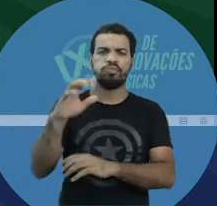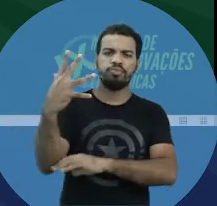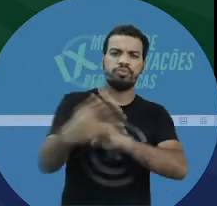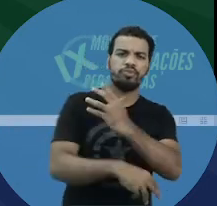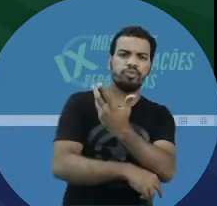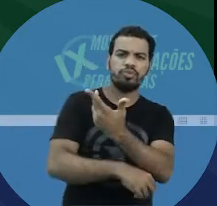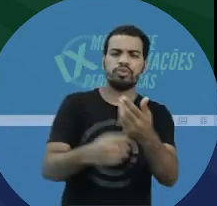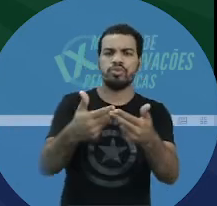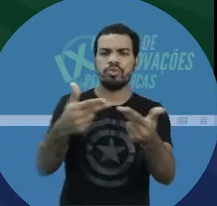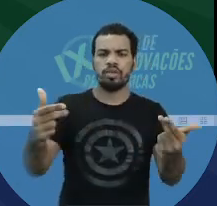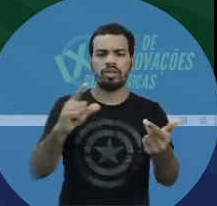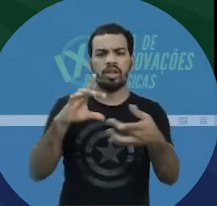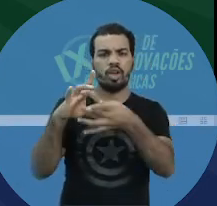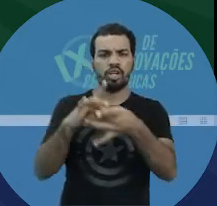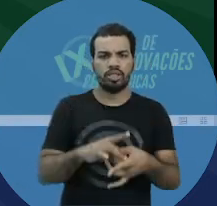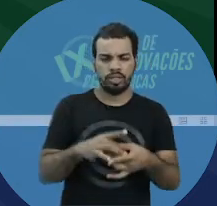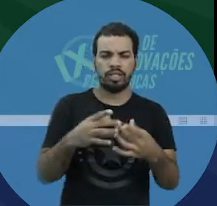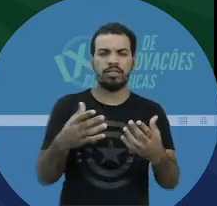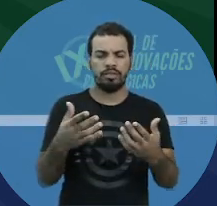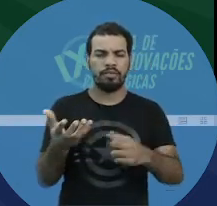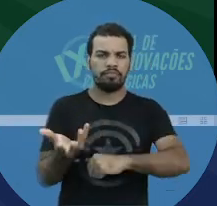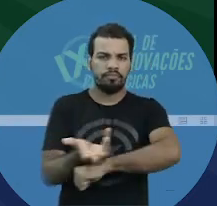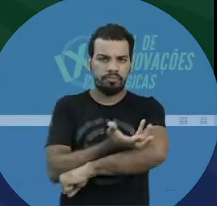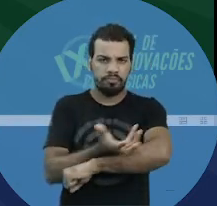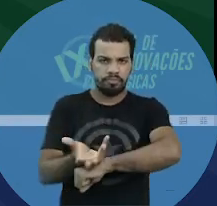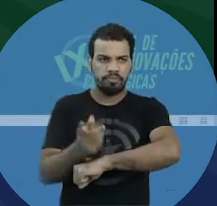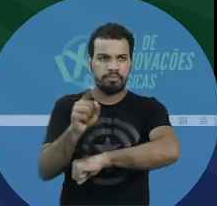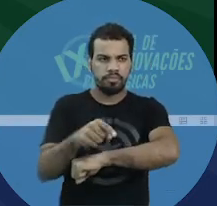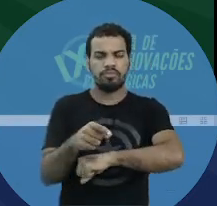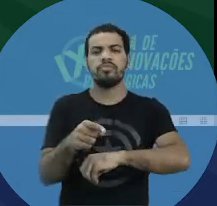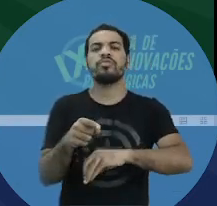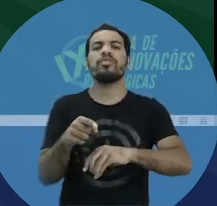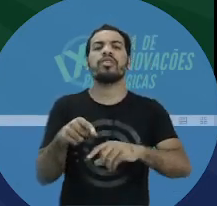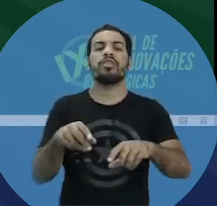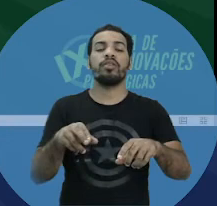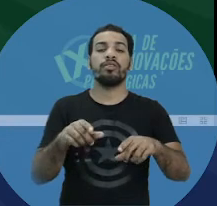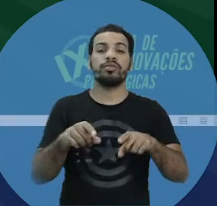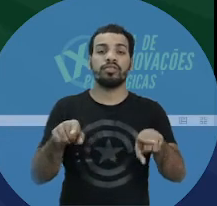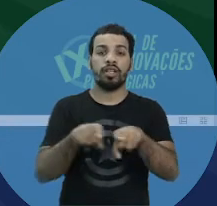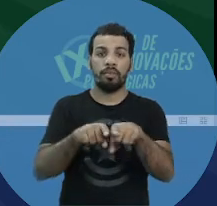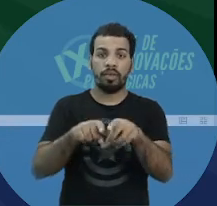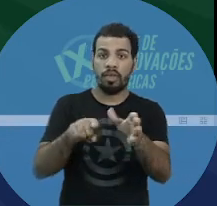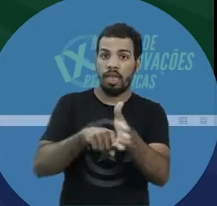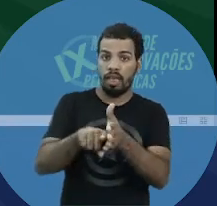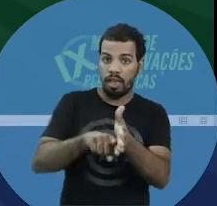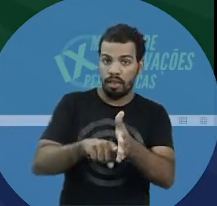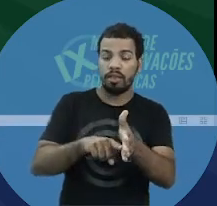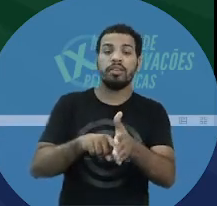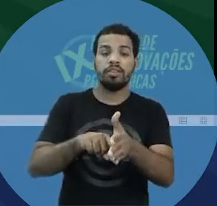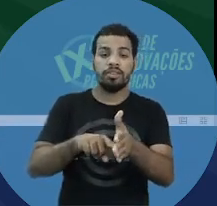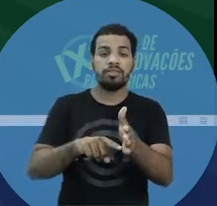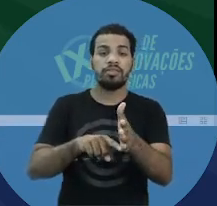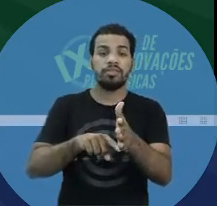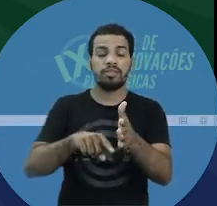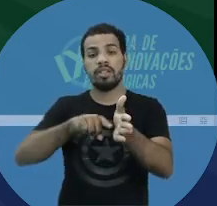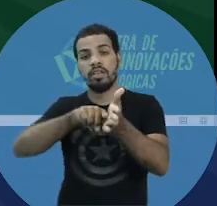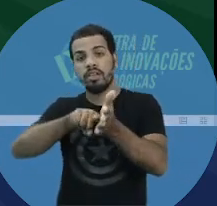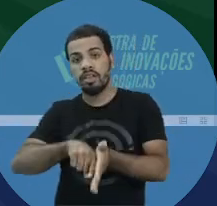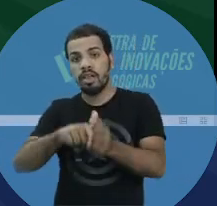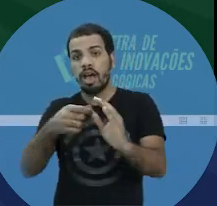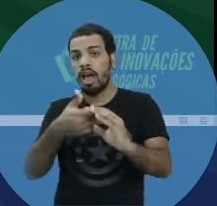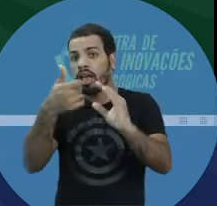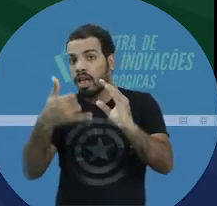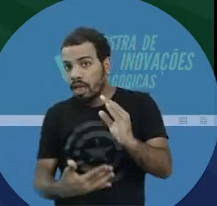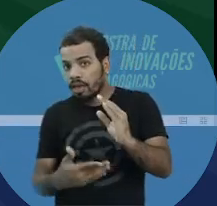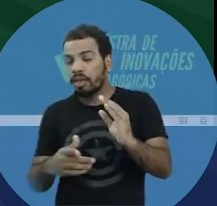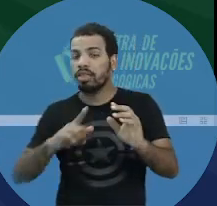também com o contexto das plantas ou de vários outros seres. Né? A investigação em si, né? Investigar por que aquelas características eram tão